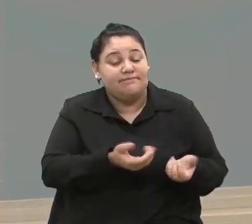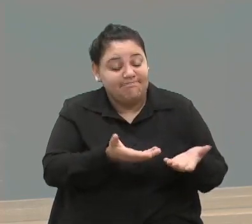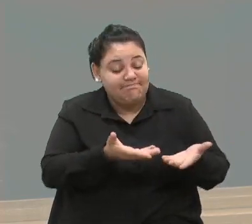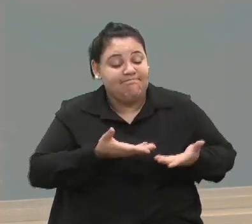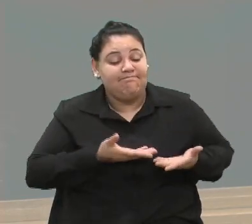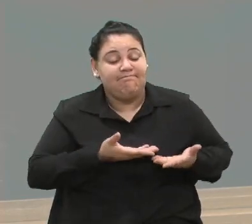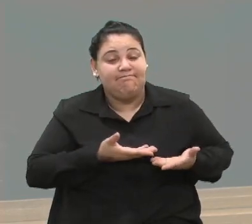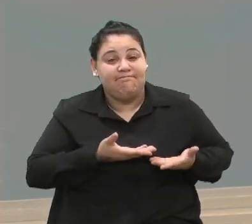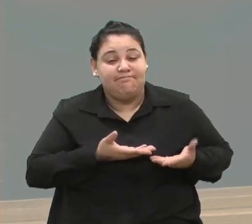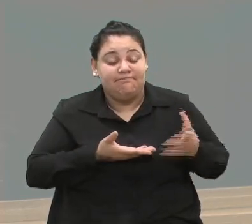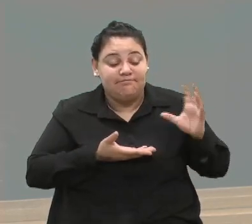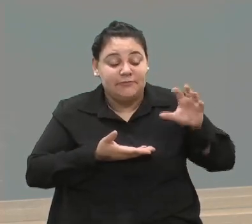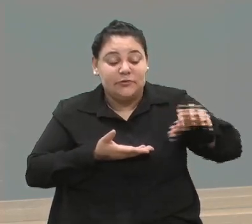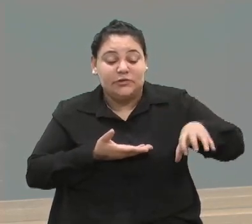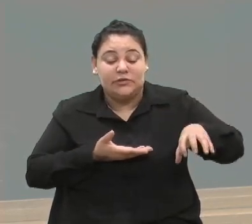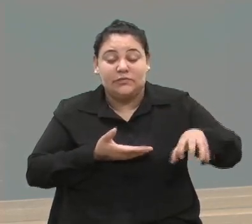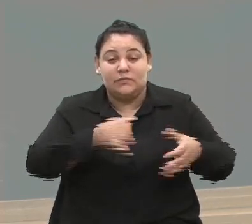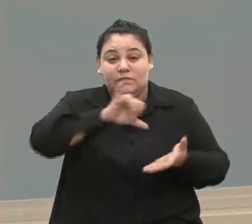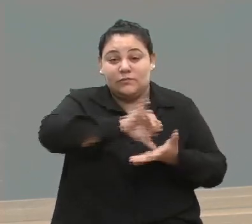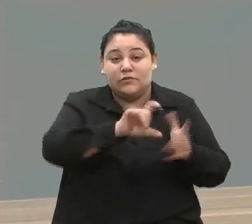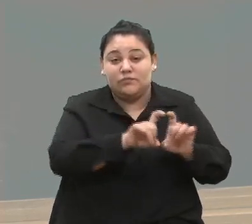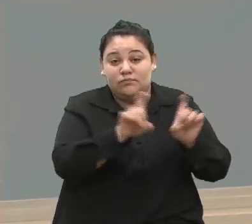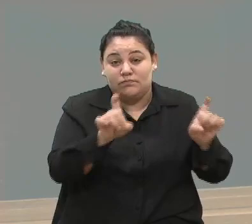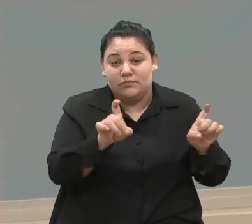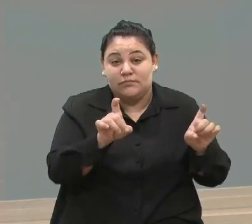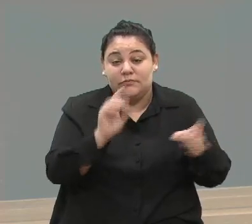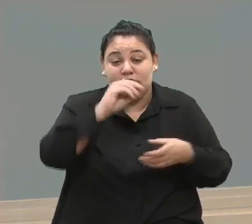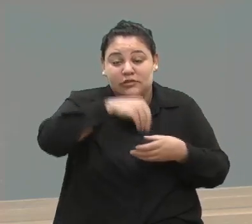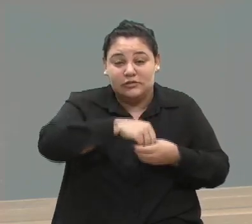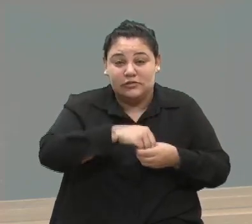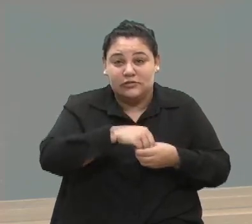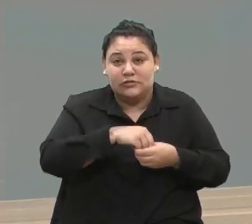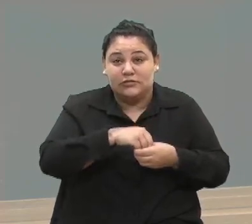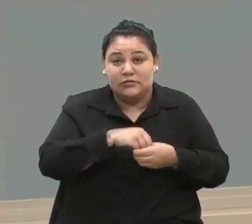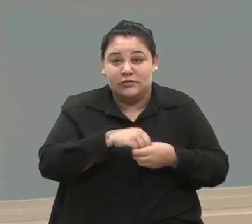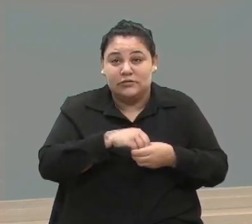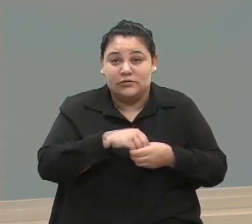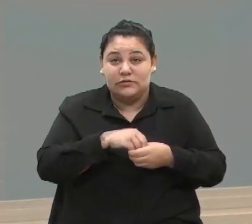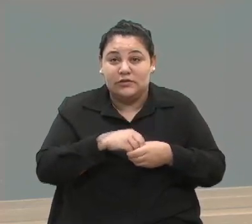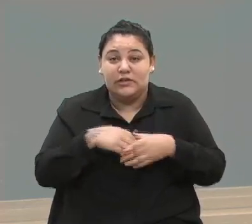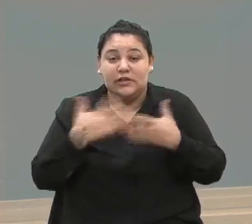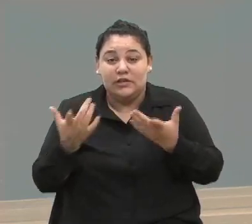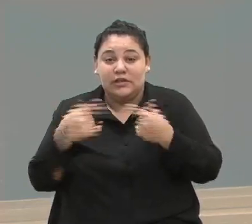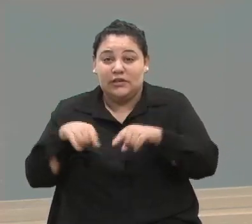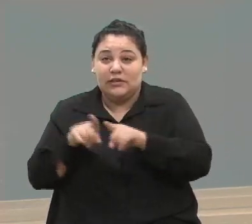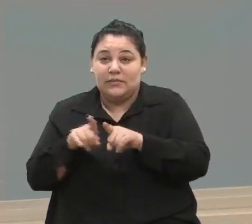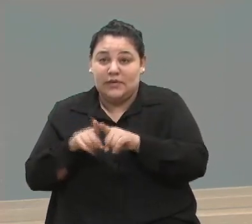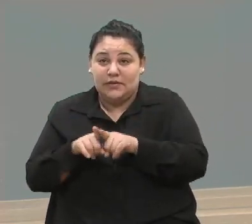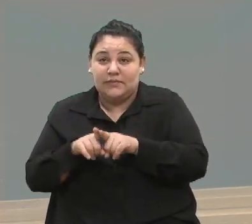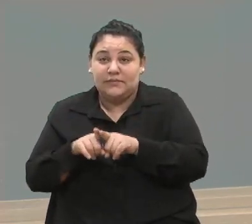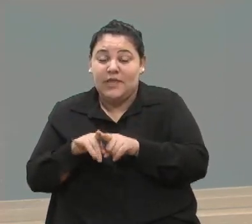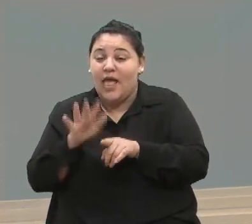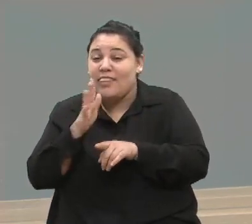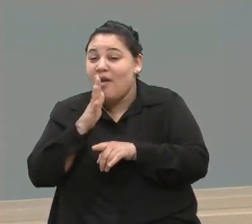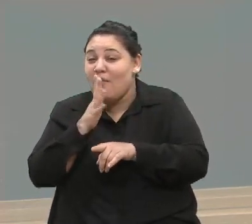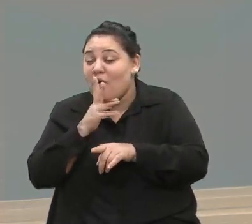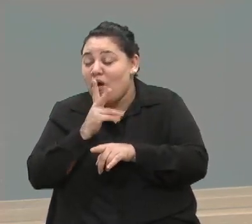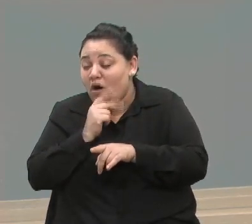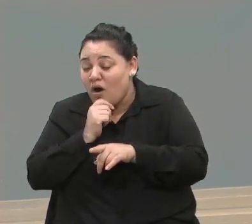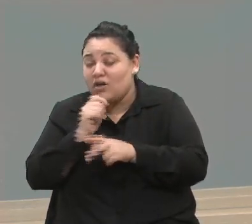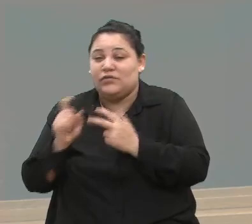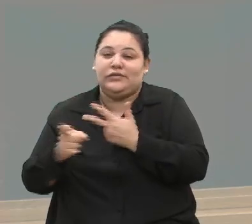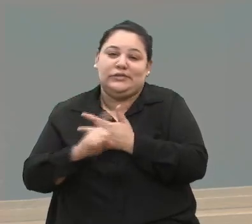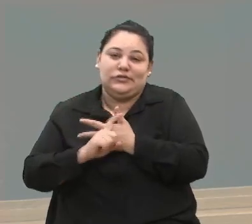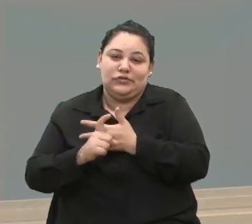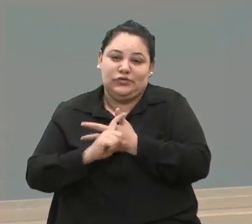centro obstétrico lá. E, por morosidade do Poder Executivo, da